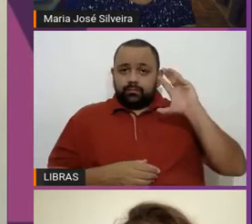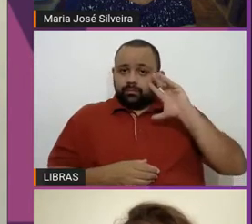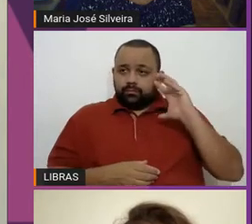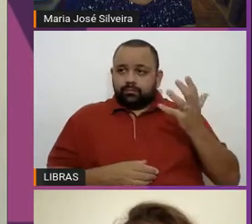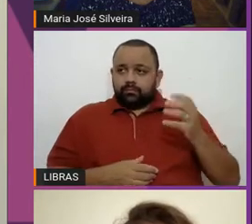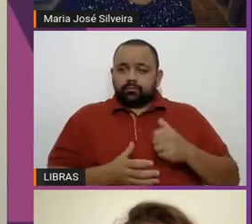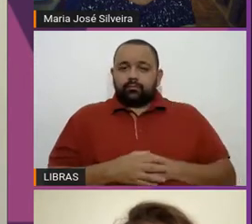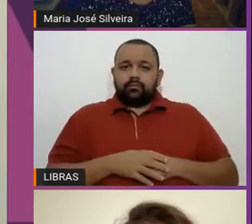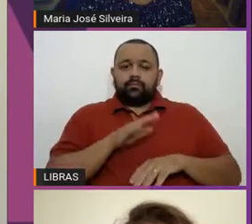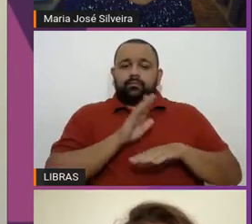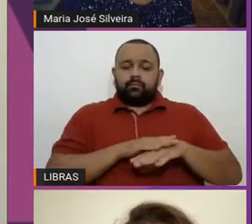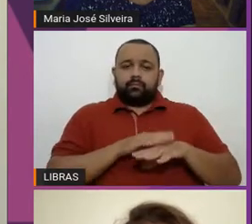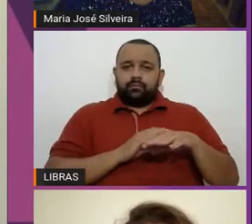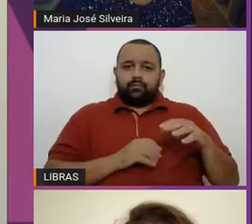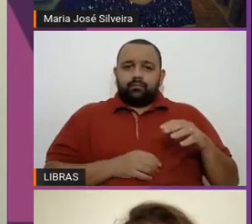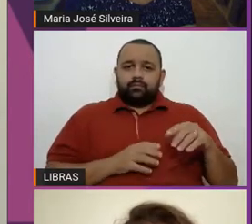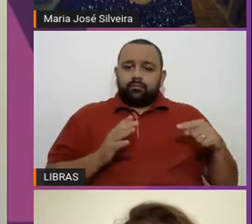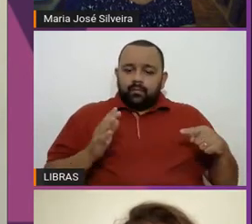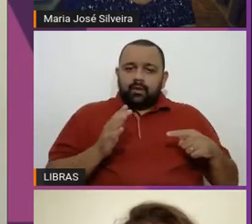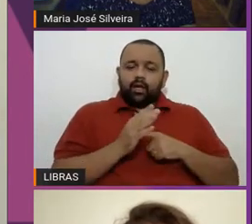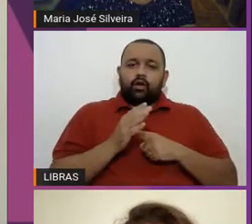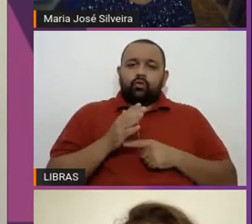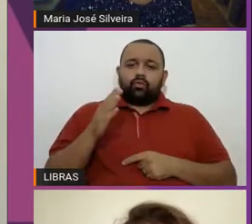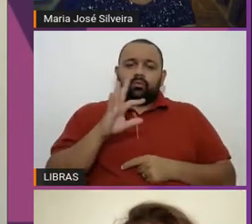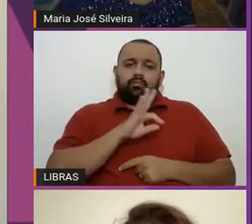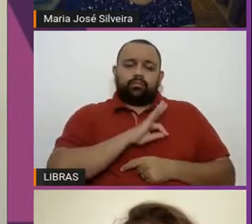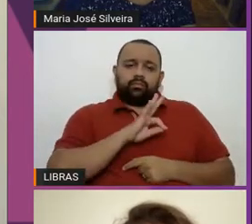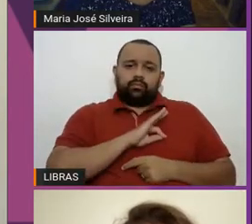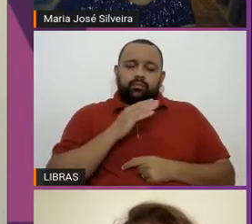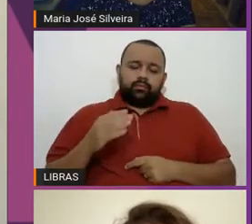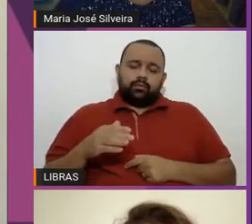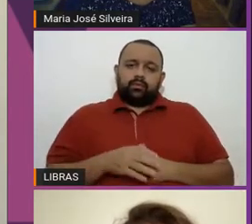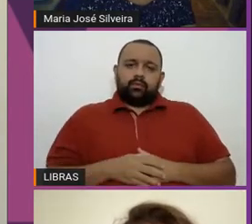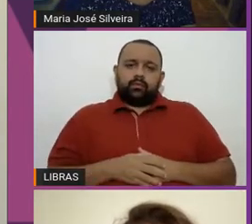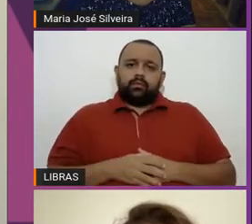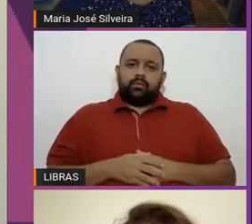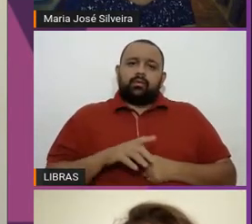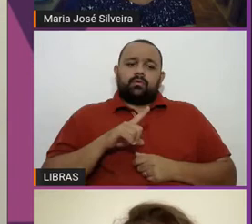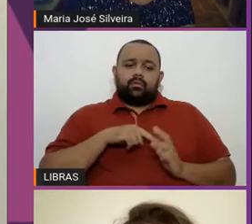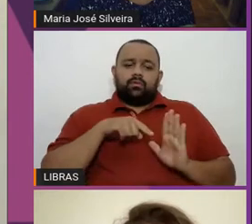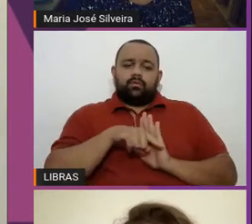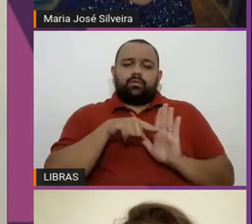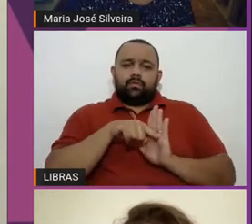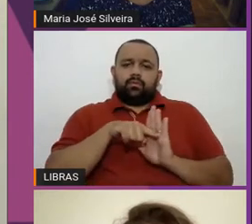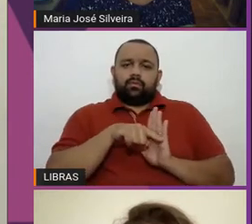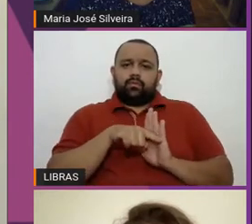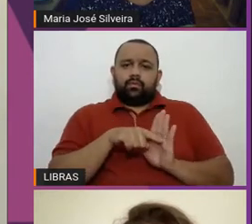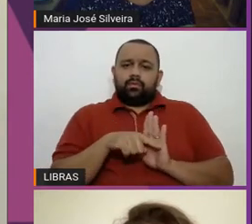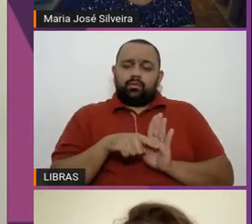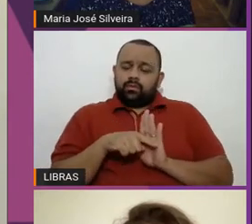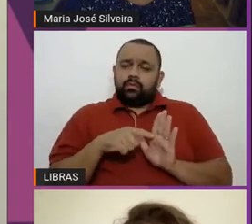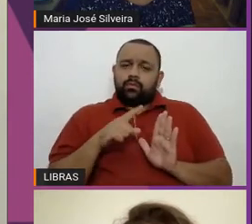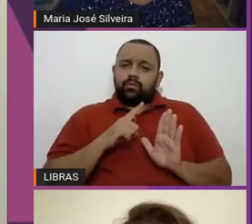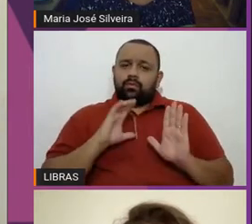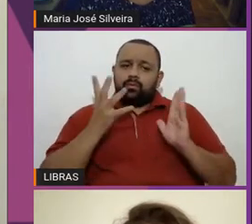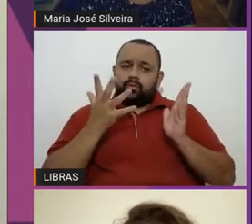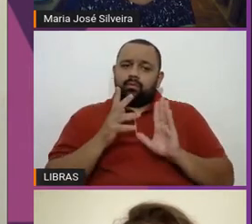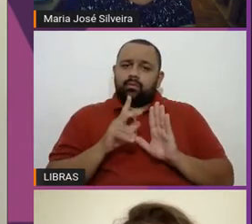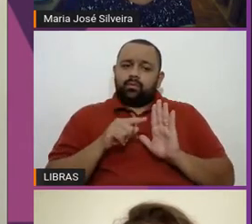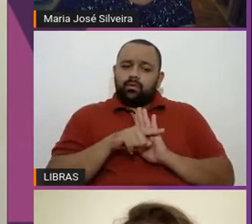dizendo fazer a denúncia E então se seguiu uma investigação que é uma investigação